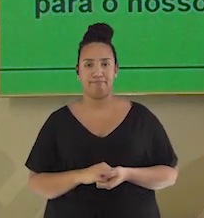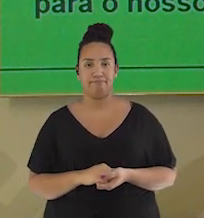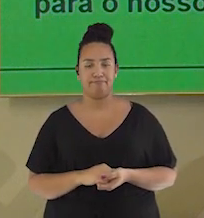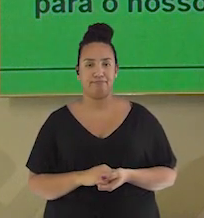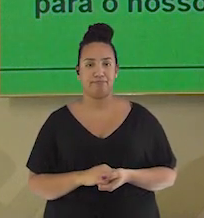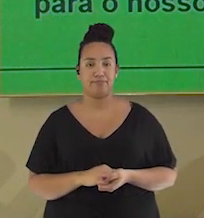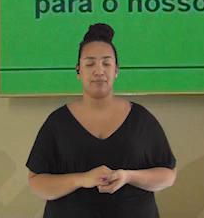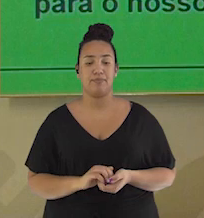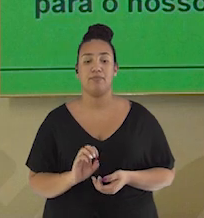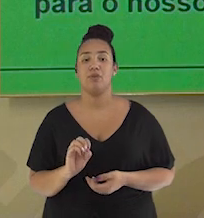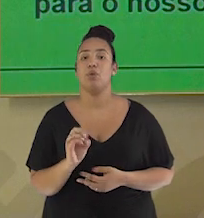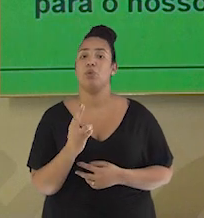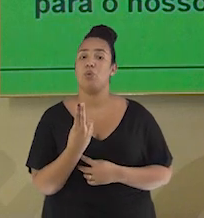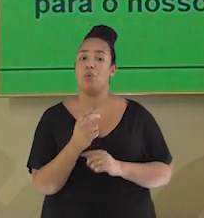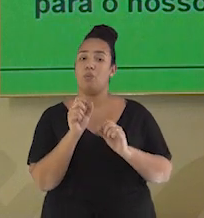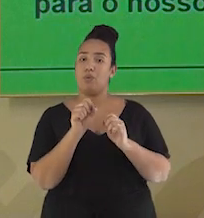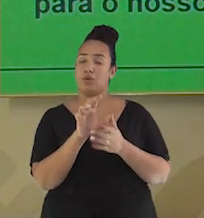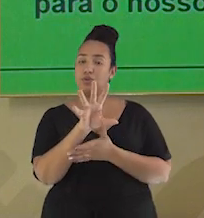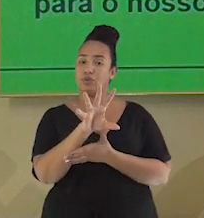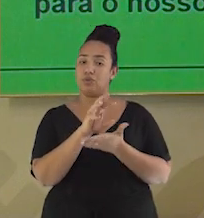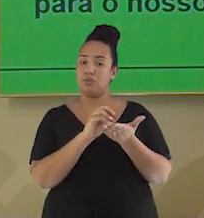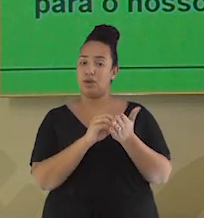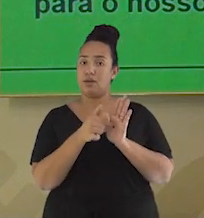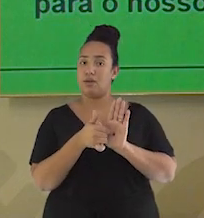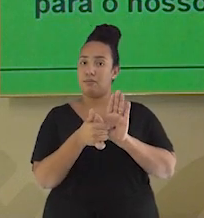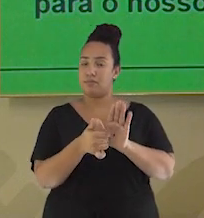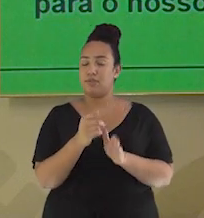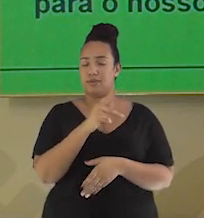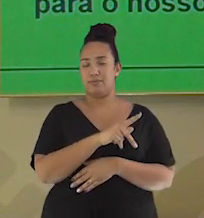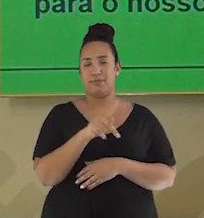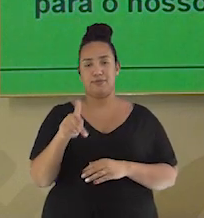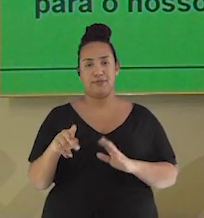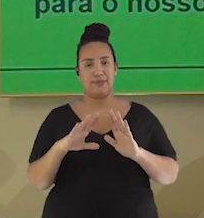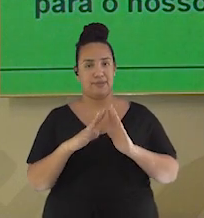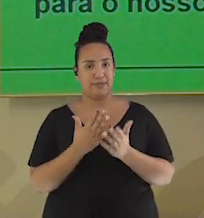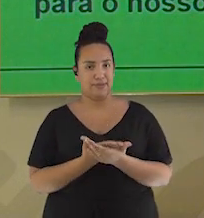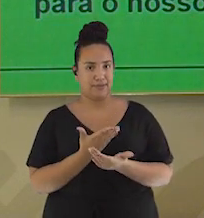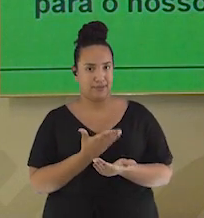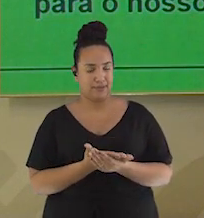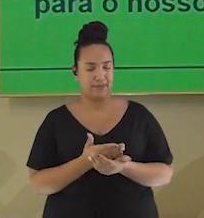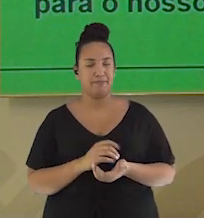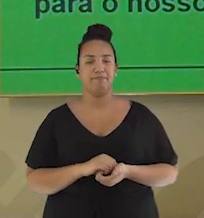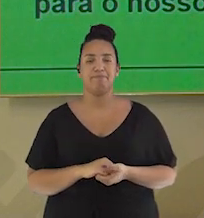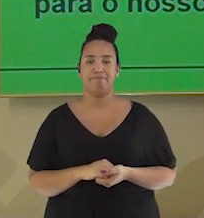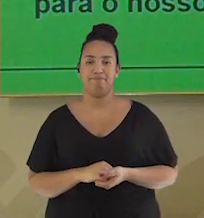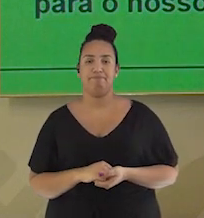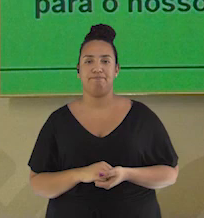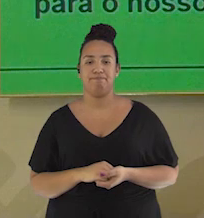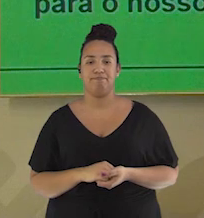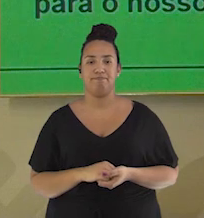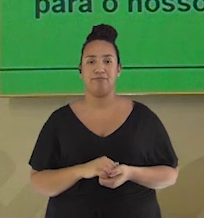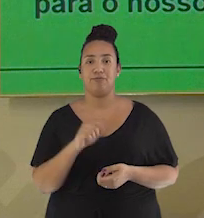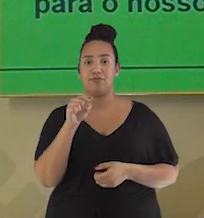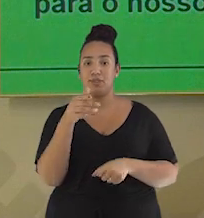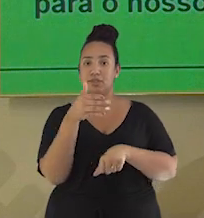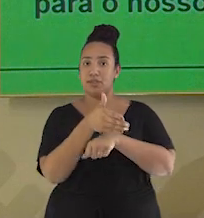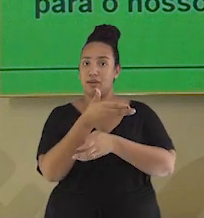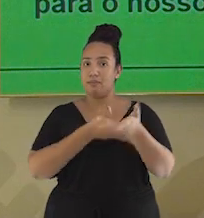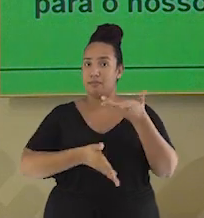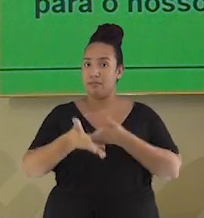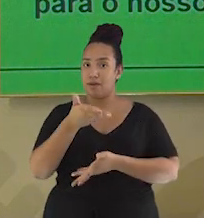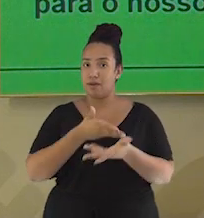610143. Ou você pode anotar e mostrar para os seus professores da escola também o que acham. Sua participação é